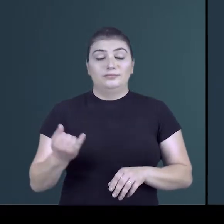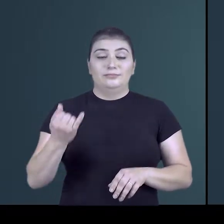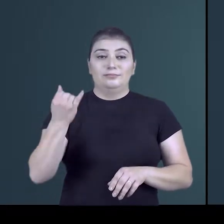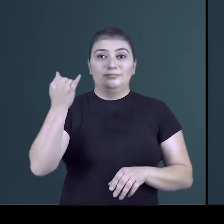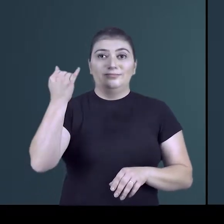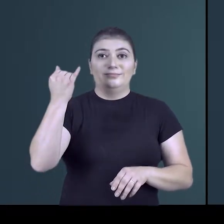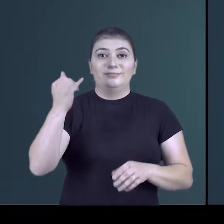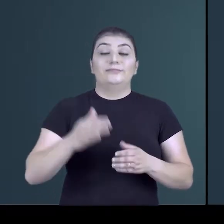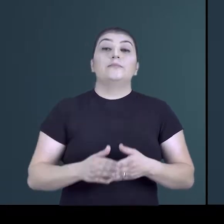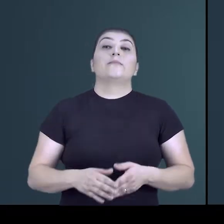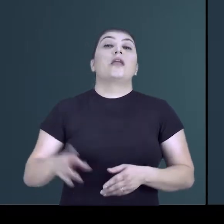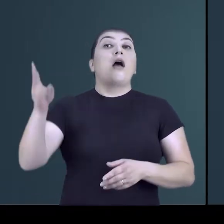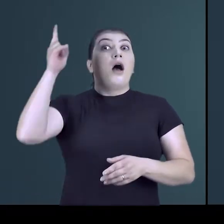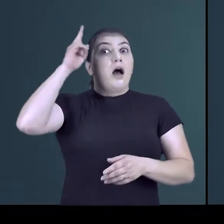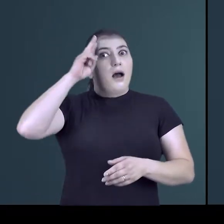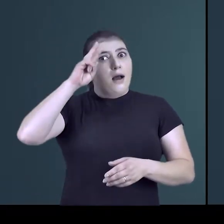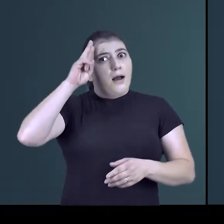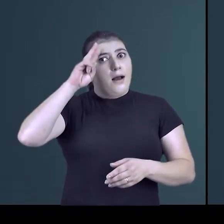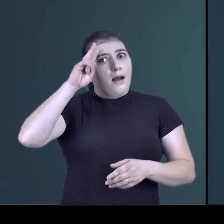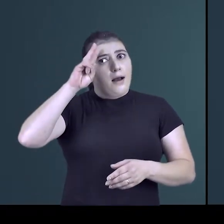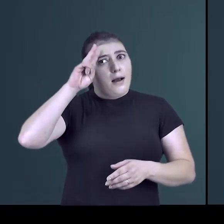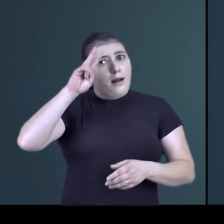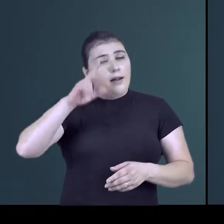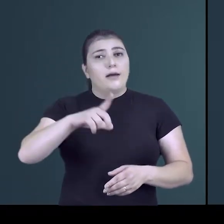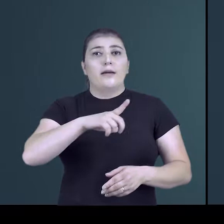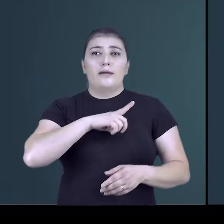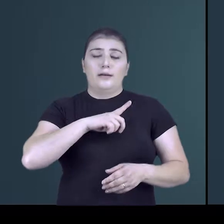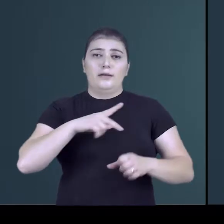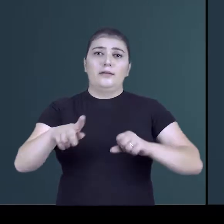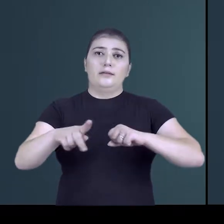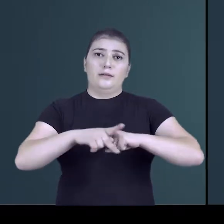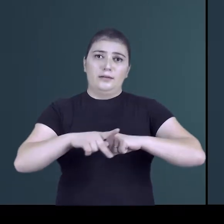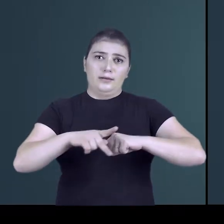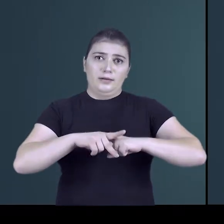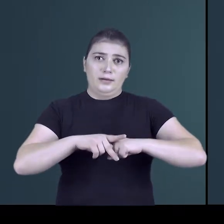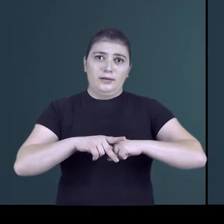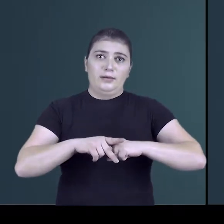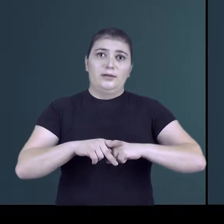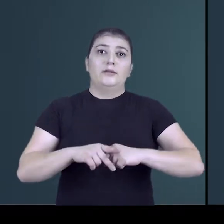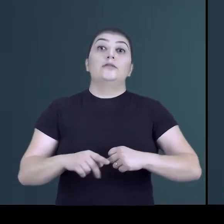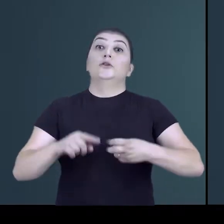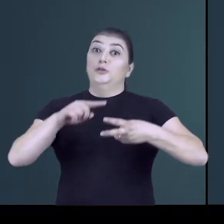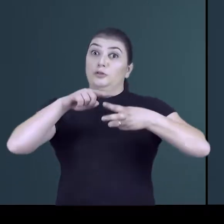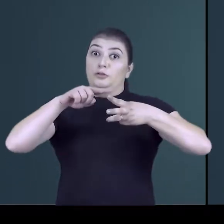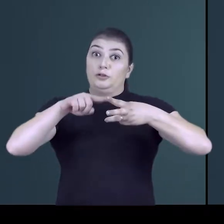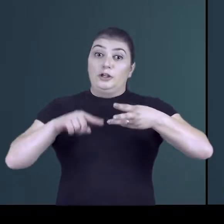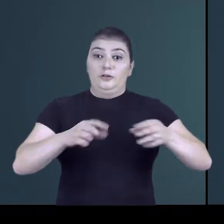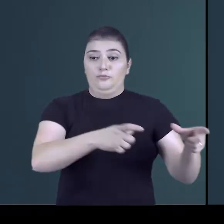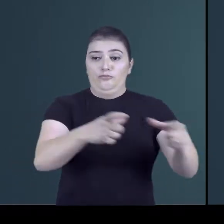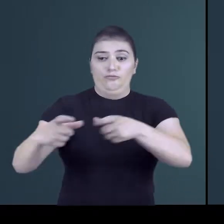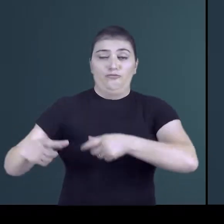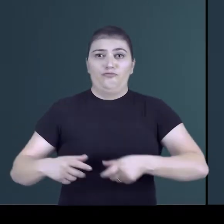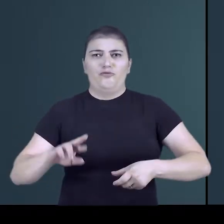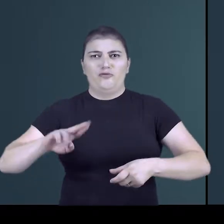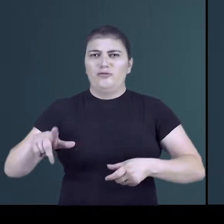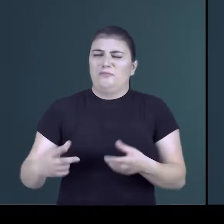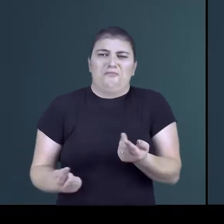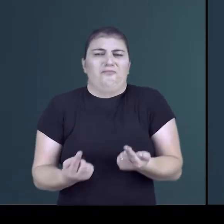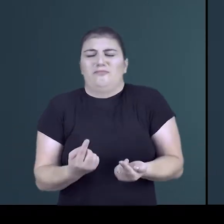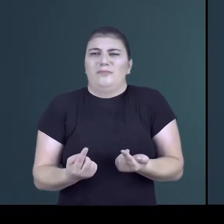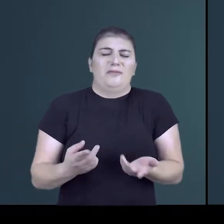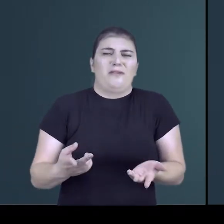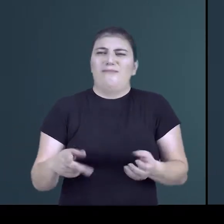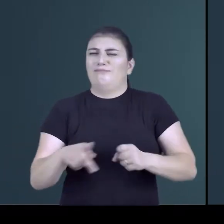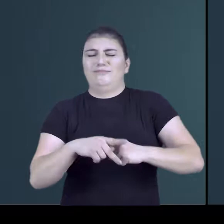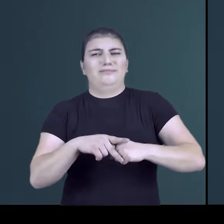importantes. Vamos lembrar que os pronomes admitem ou estabelecem 3 posições diferentes. Mas quais são